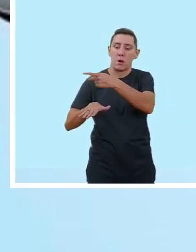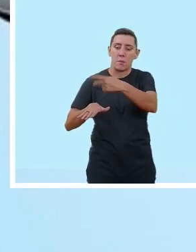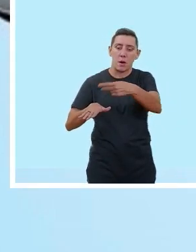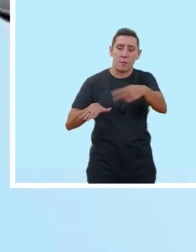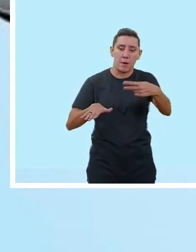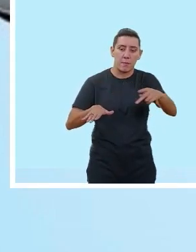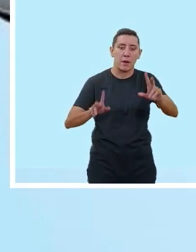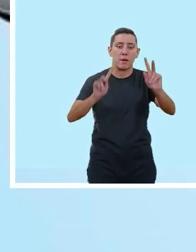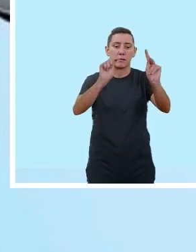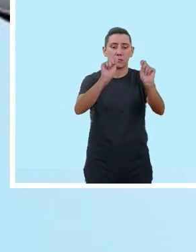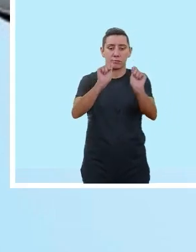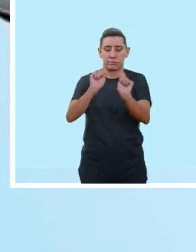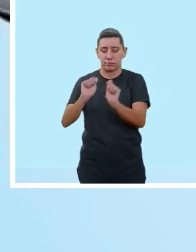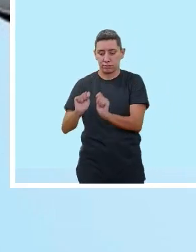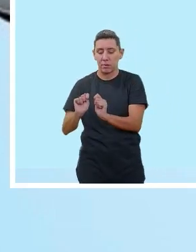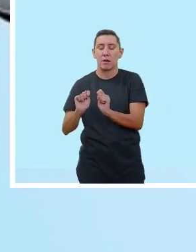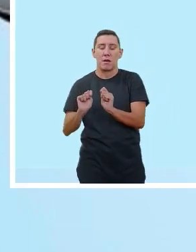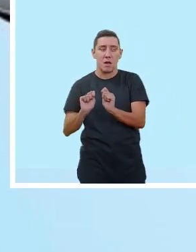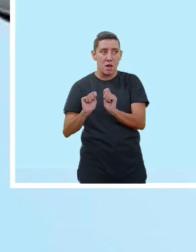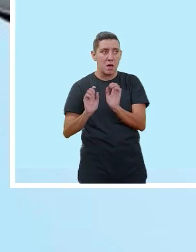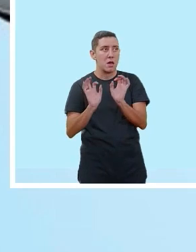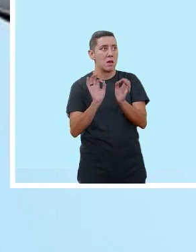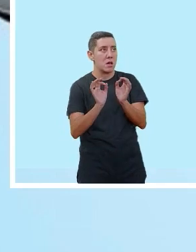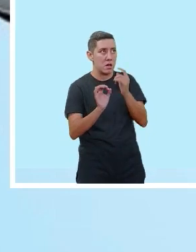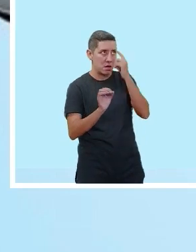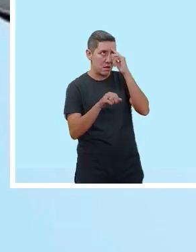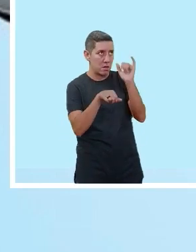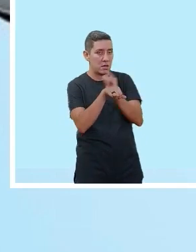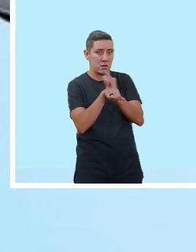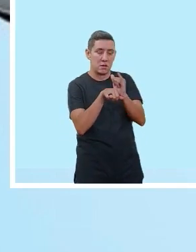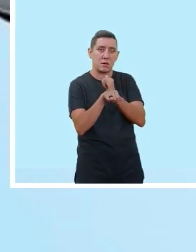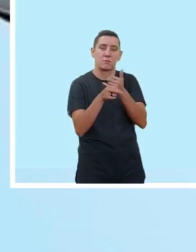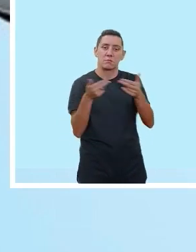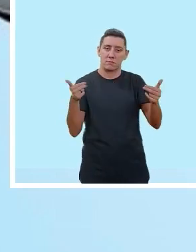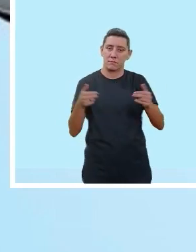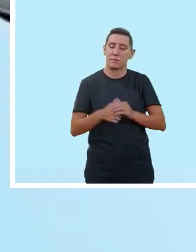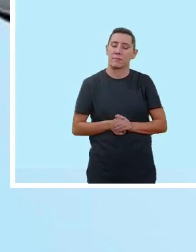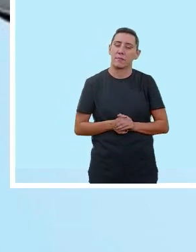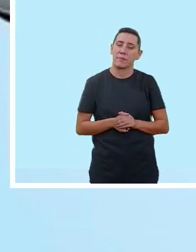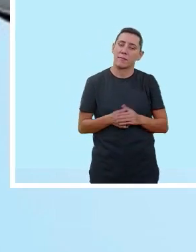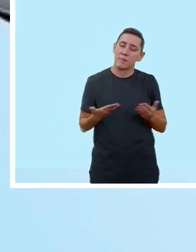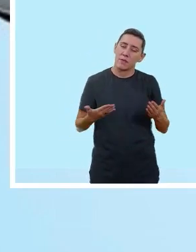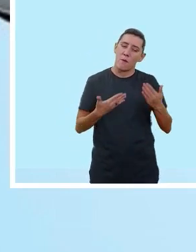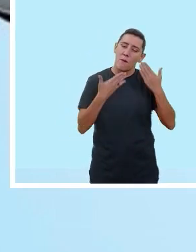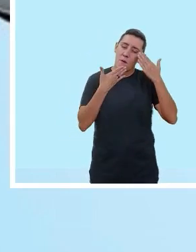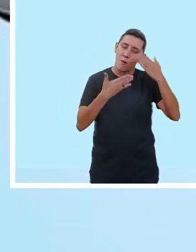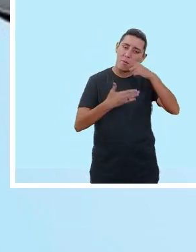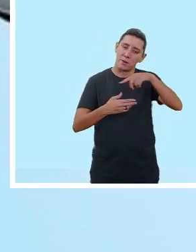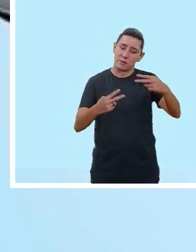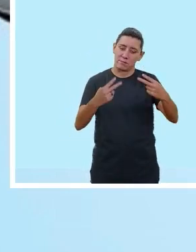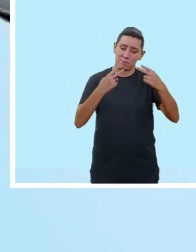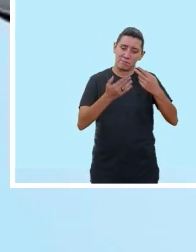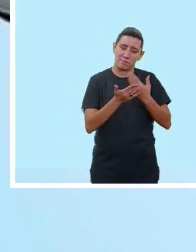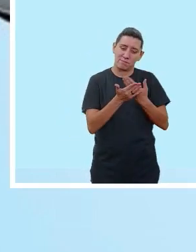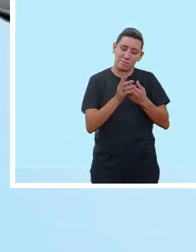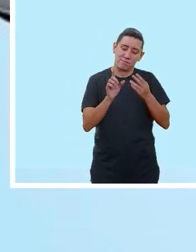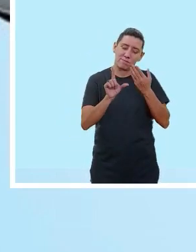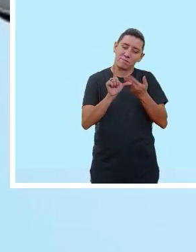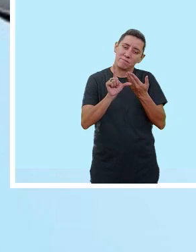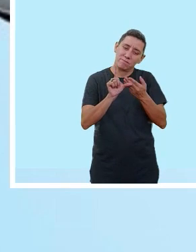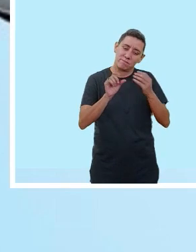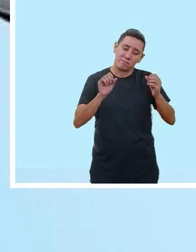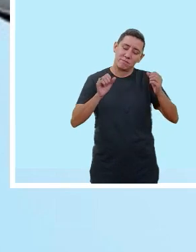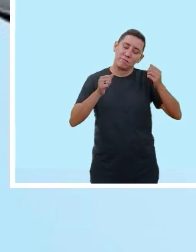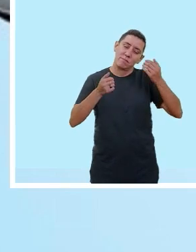muito mais inteligente, né? Então, eu deixo aqui o meu agradecimento para você que acompanhou o nosso Open Class, e que